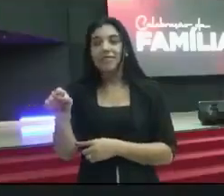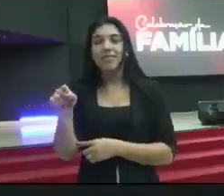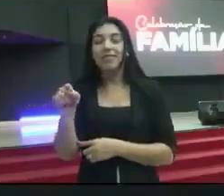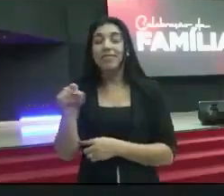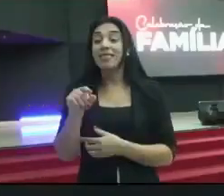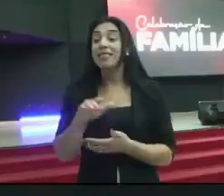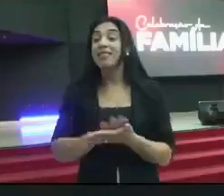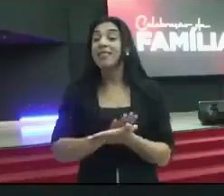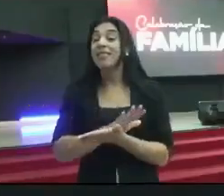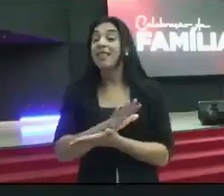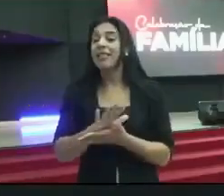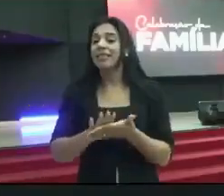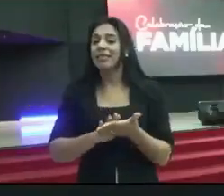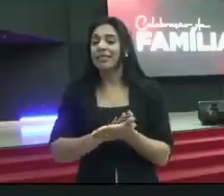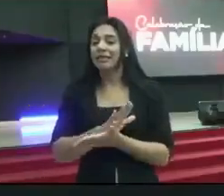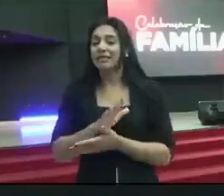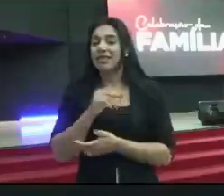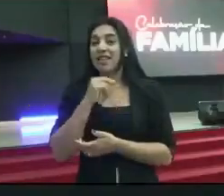Nenhum deles